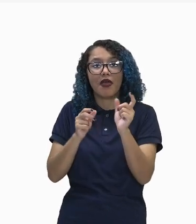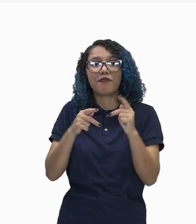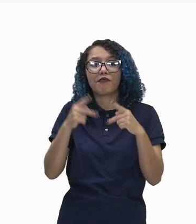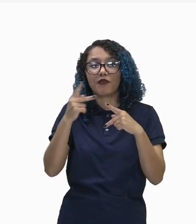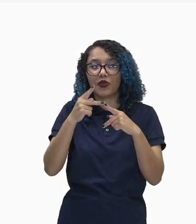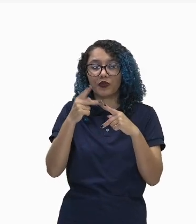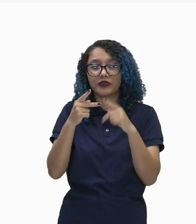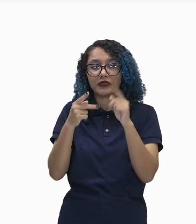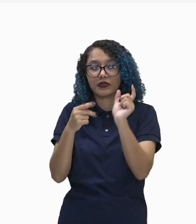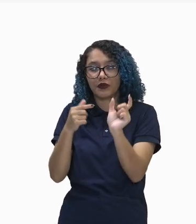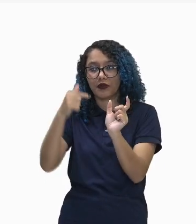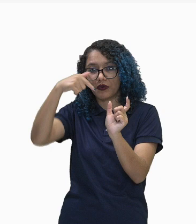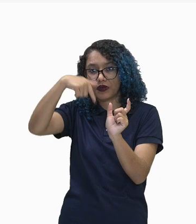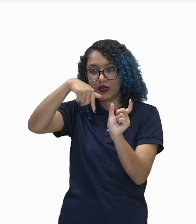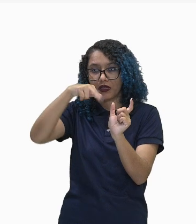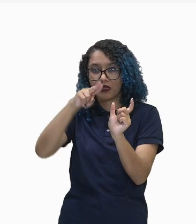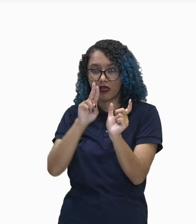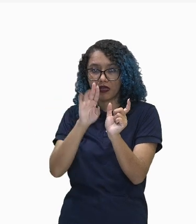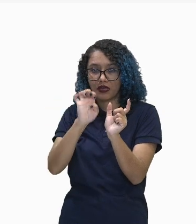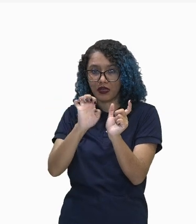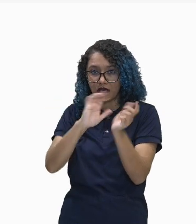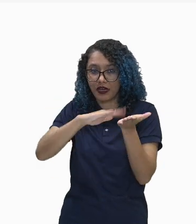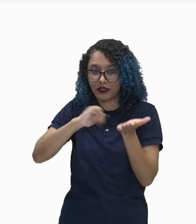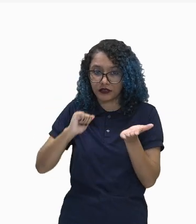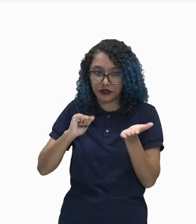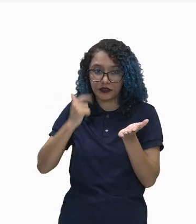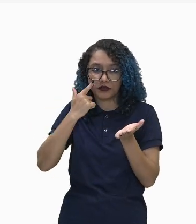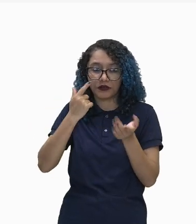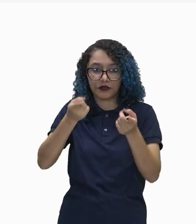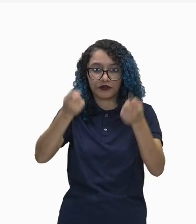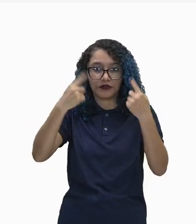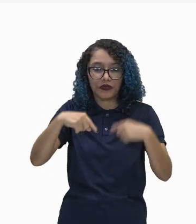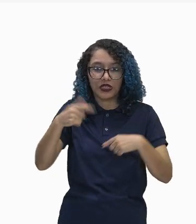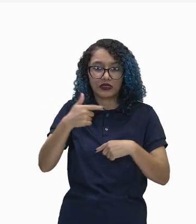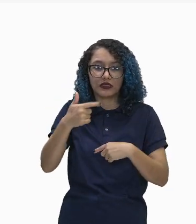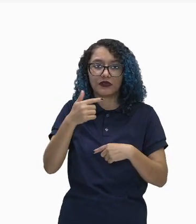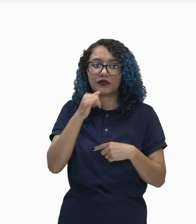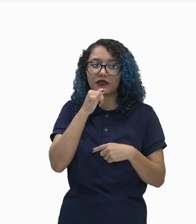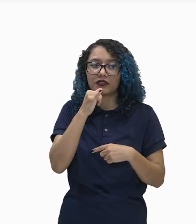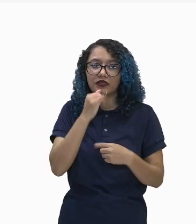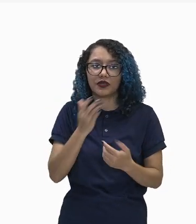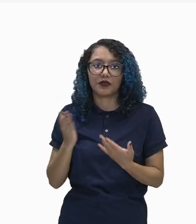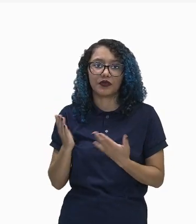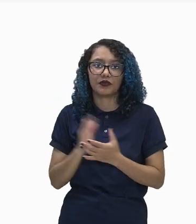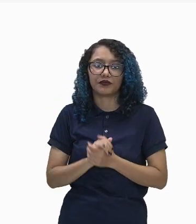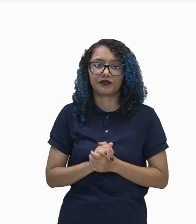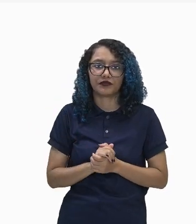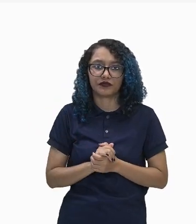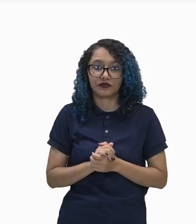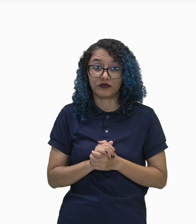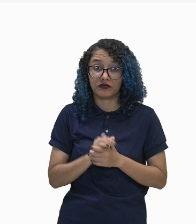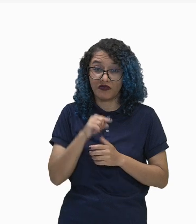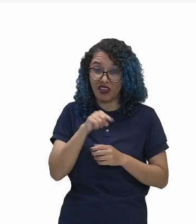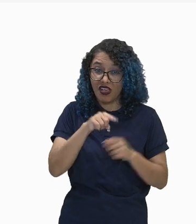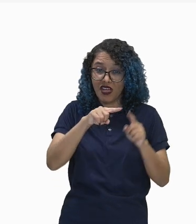né? E na sala, apenas 2 alunos. Na